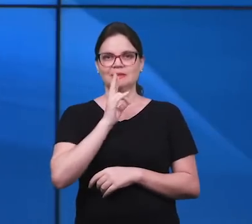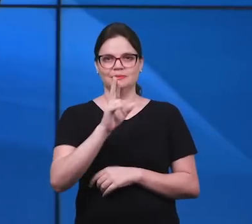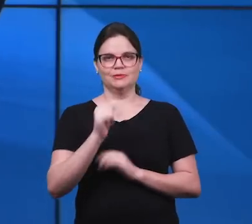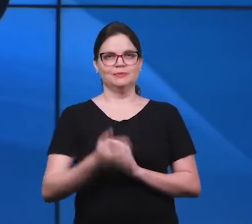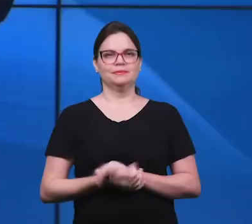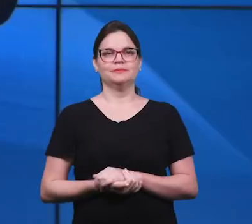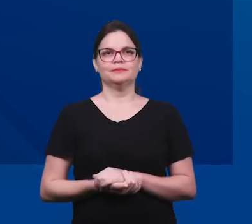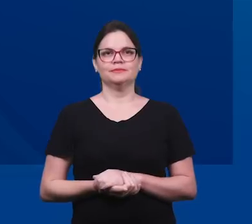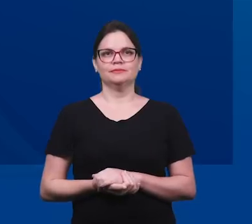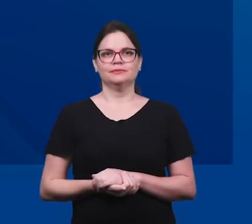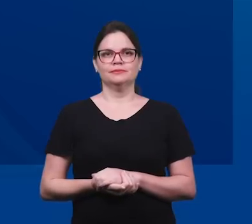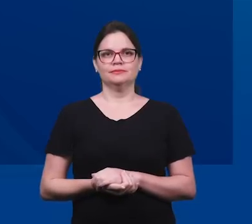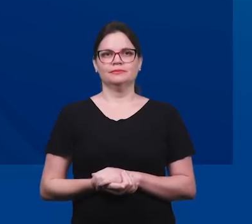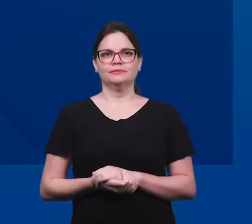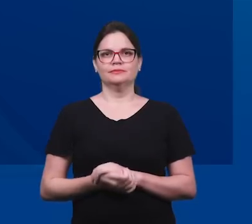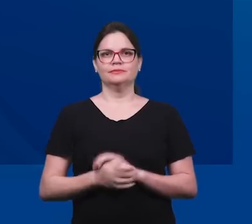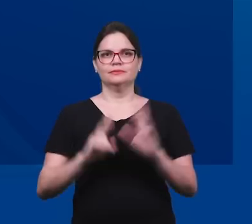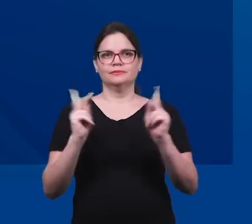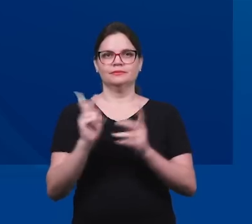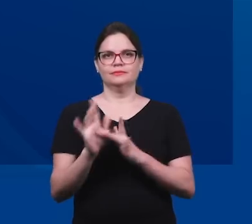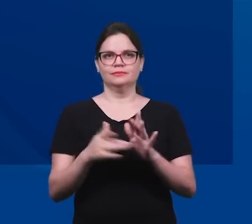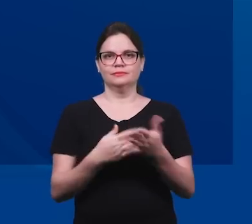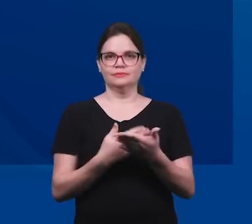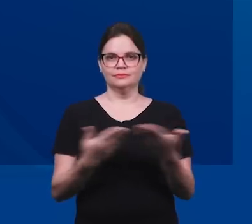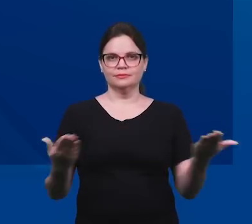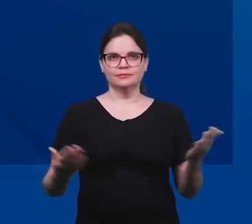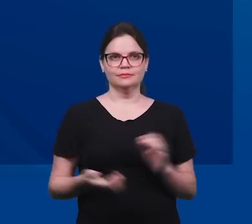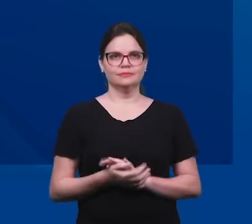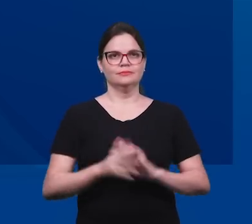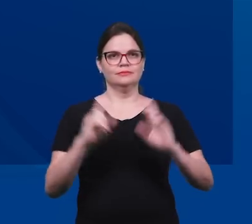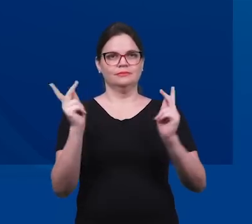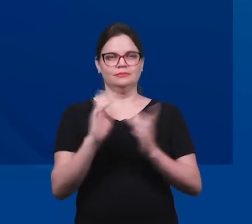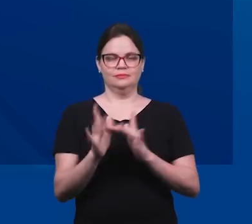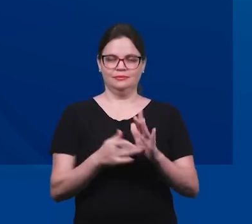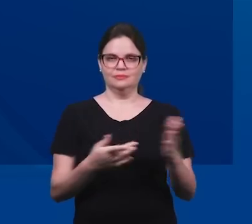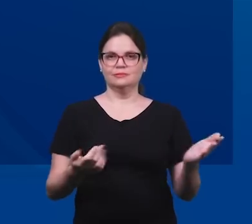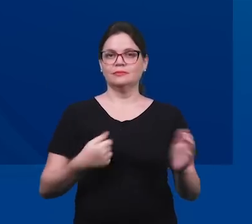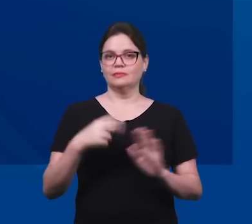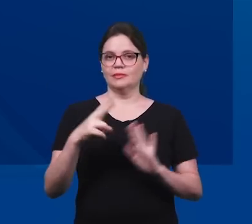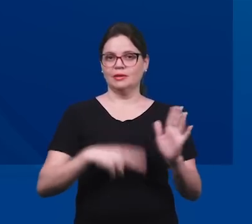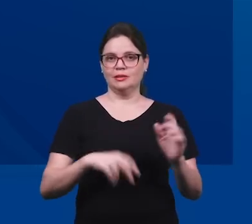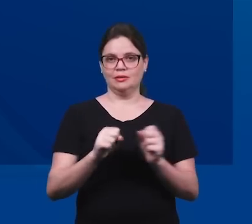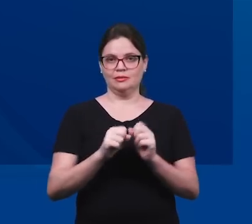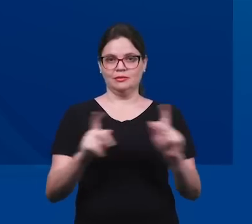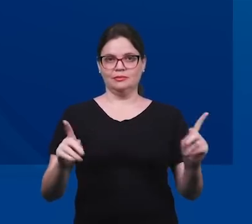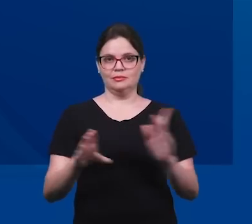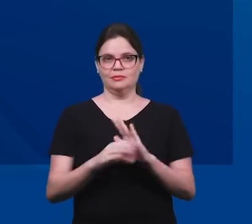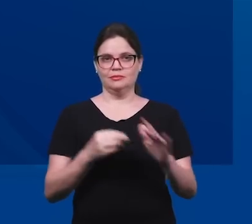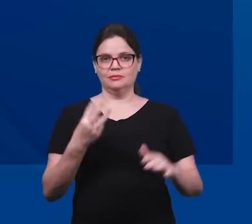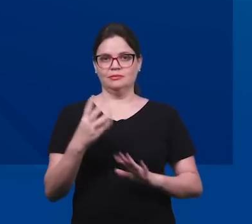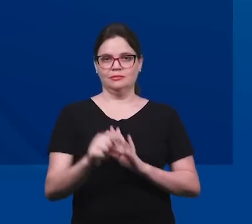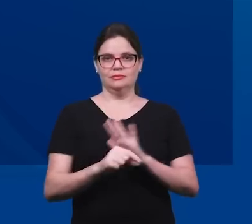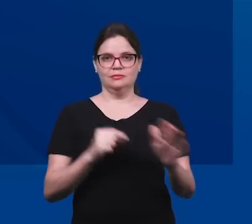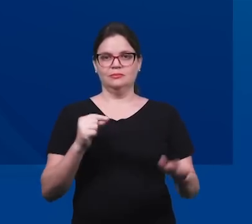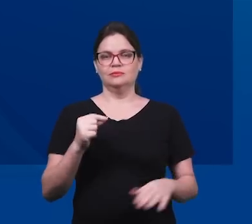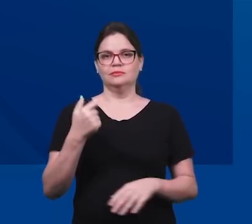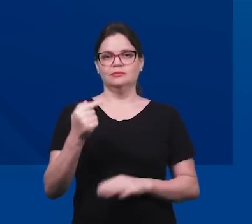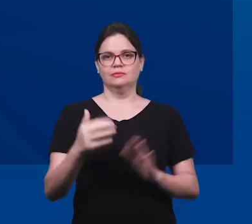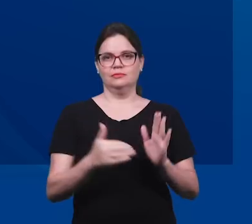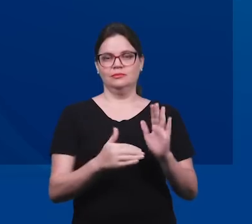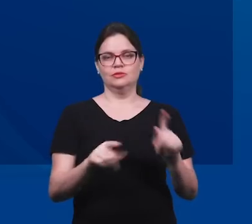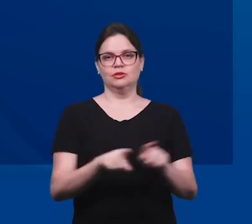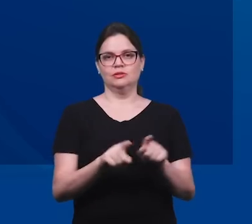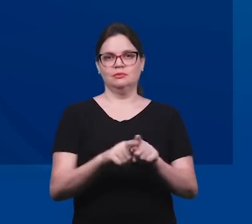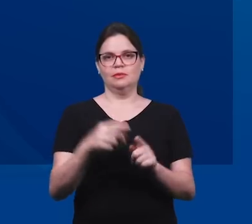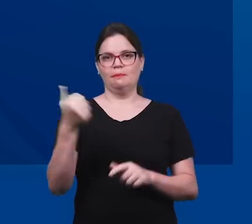estado do Espírito Santo. A paz do Senhor Jesus, Tiago. A paz de Jesus. Lendo Apocalipse, capítulo 3, verso